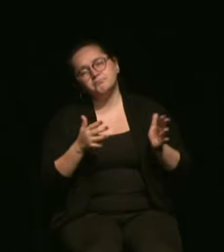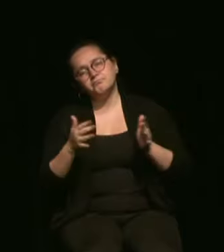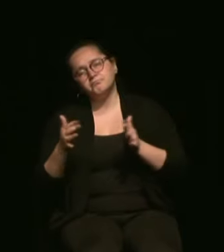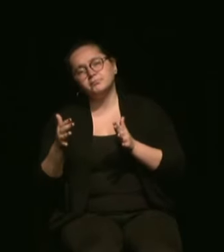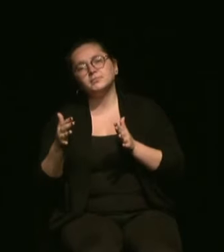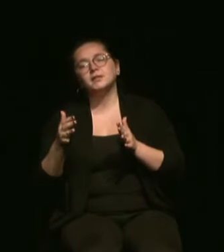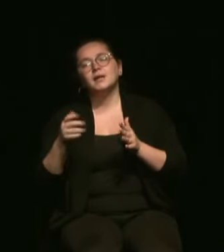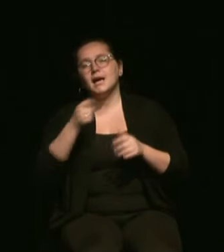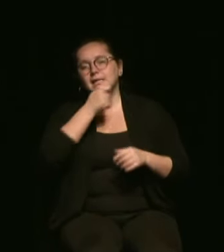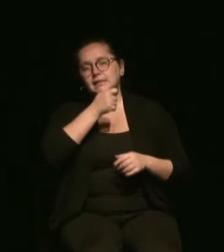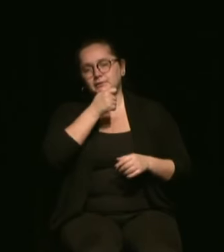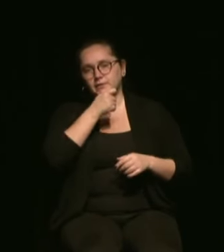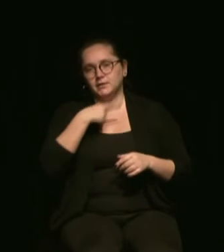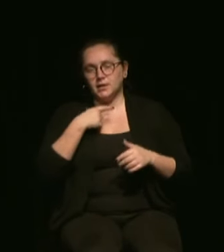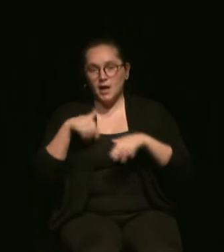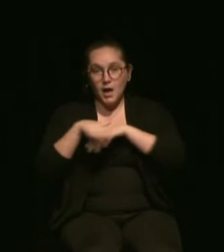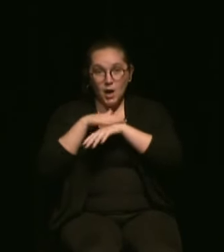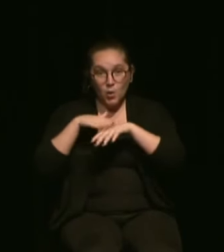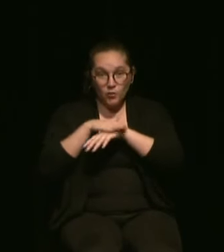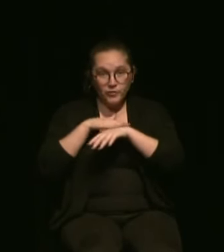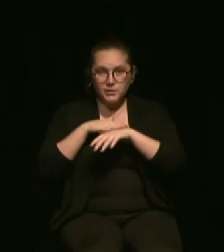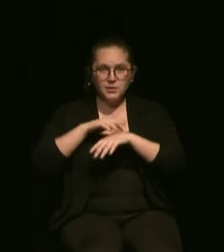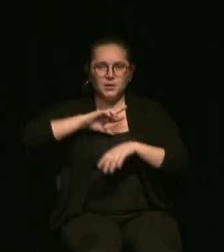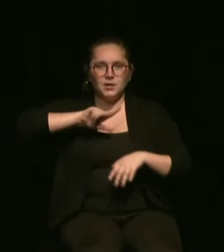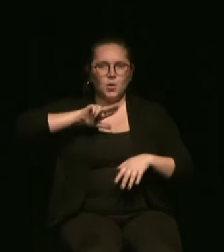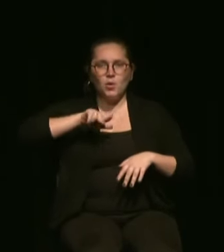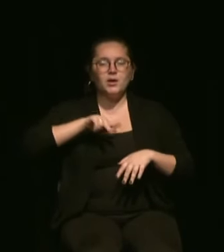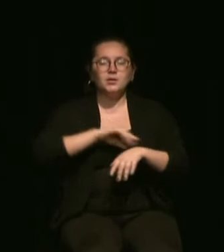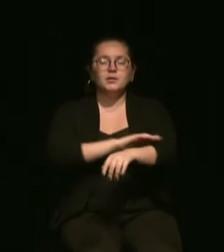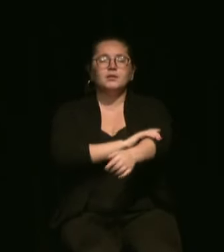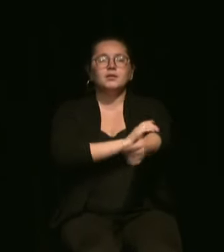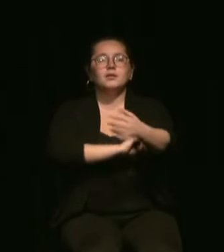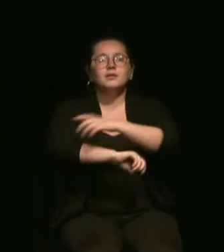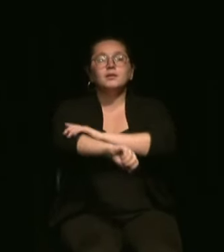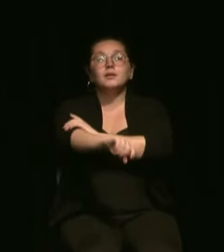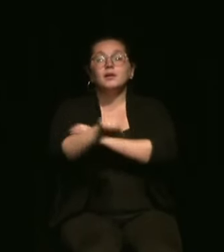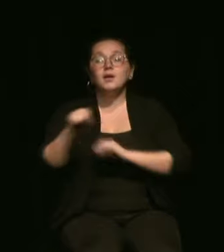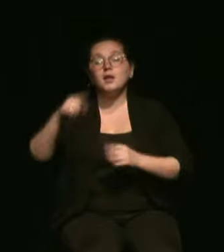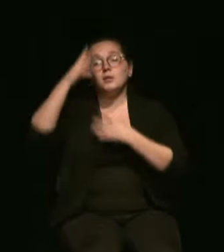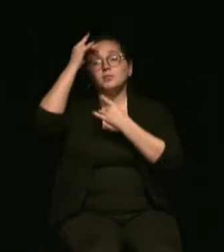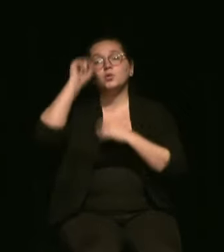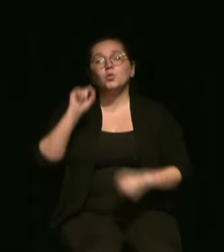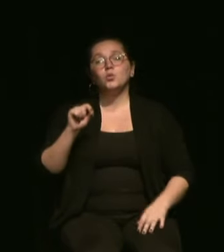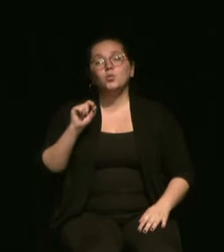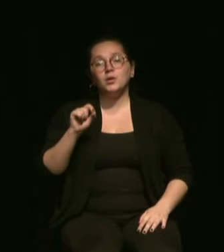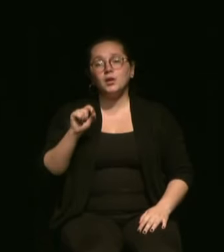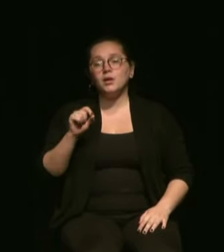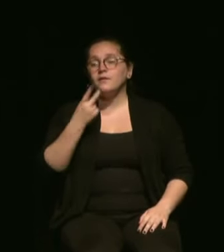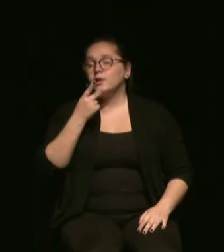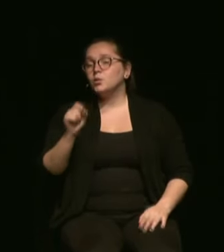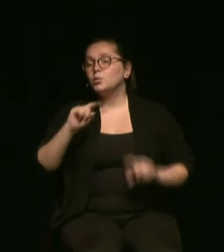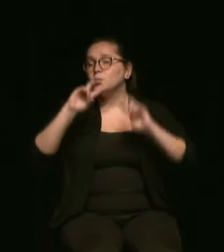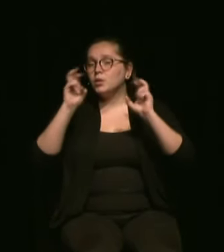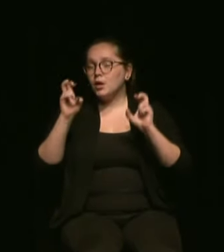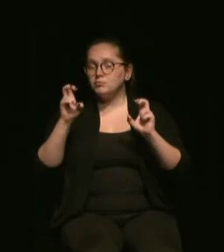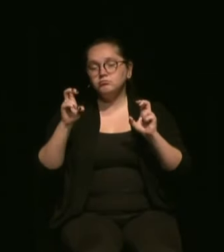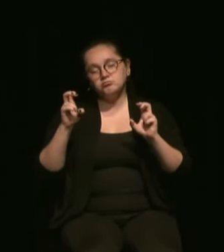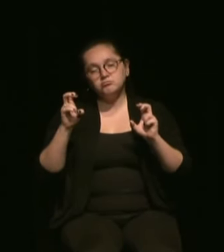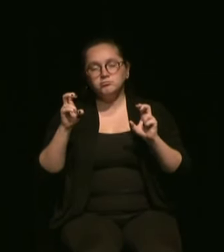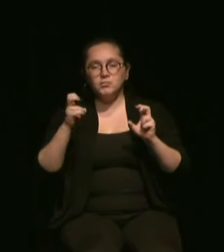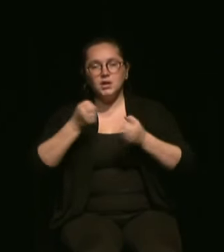a entrevista, a conversa, que não é uma entrevista, o personagem se sente autorizado a falar aquilo que